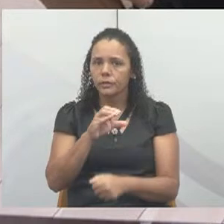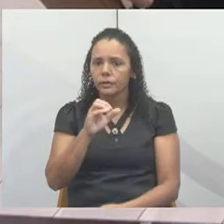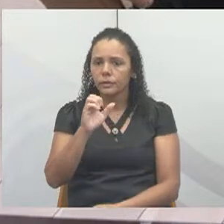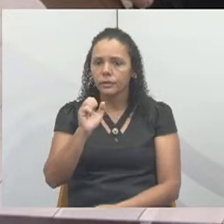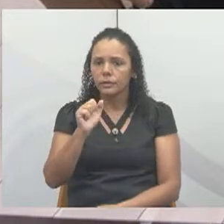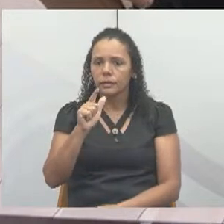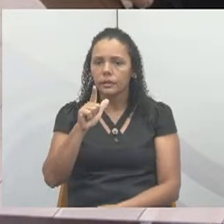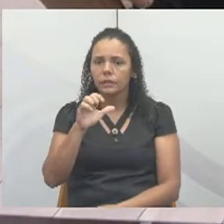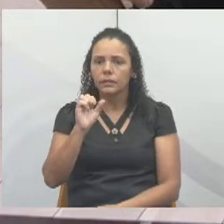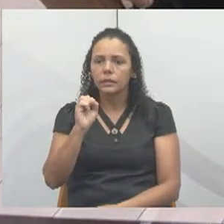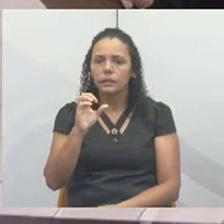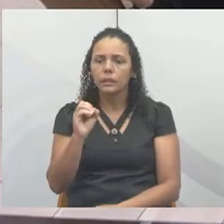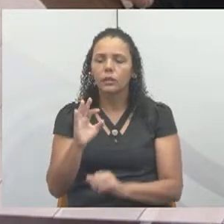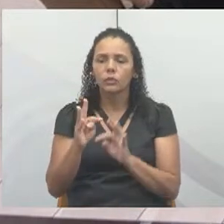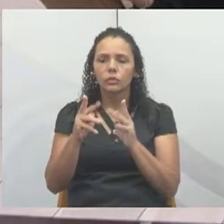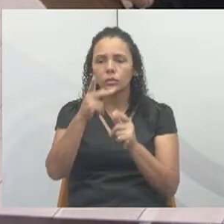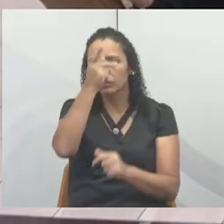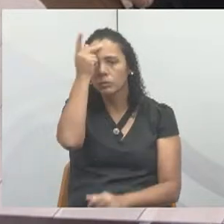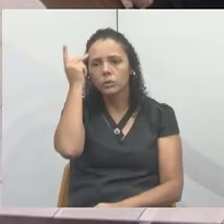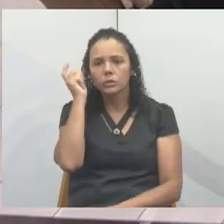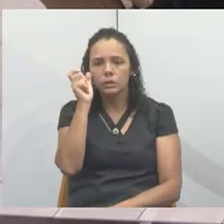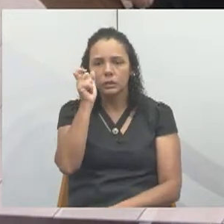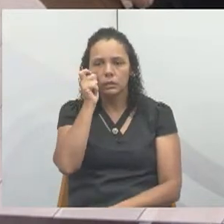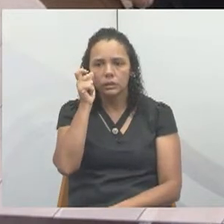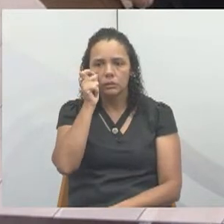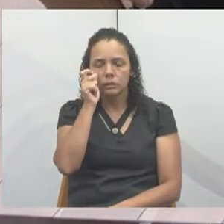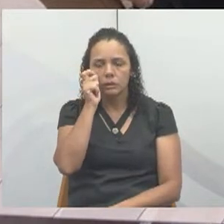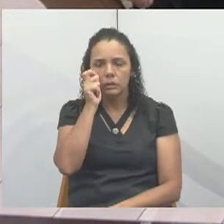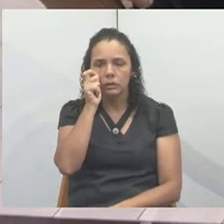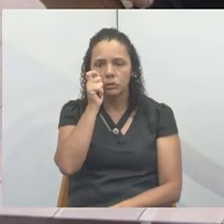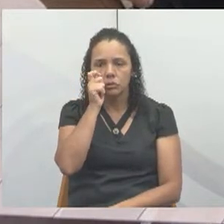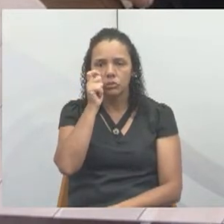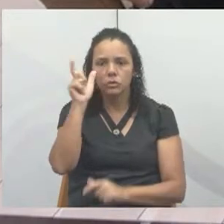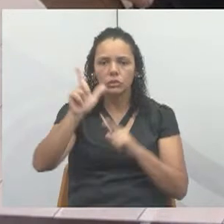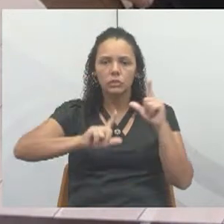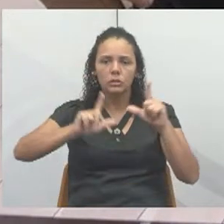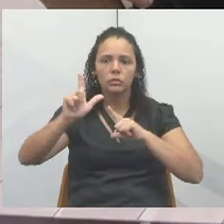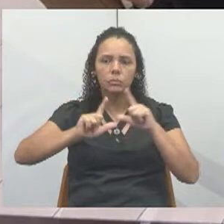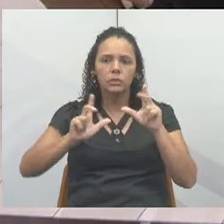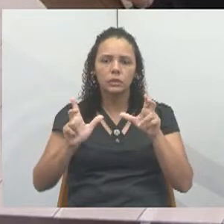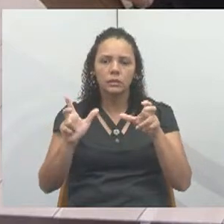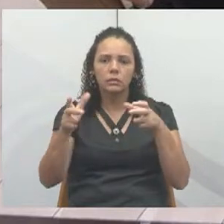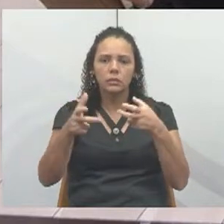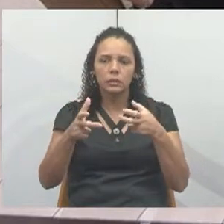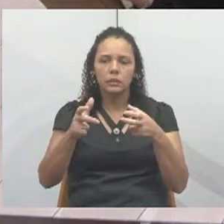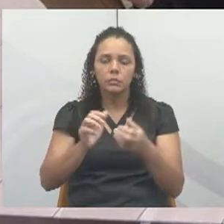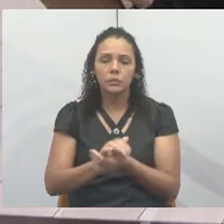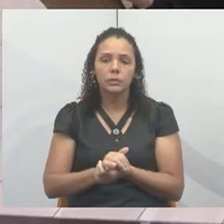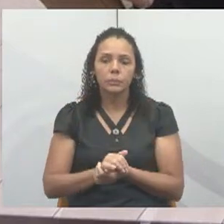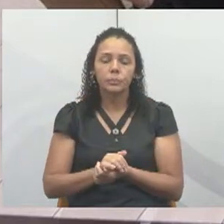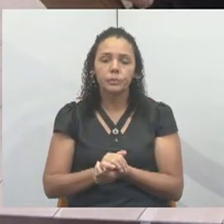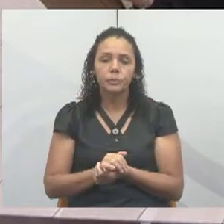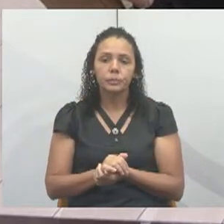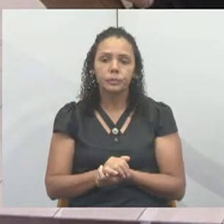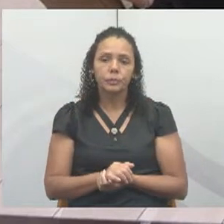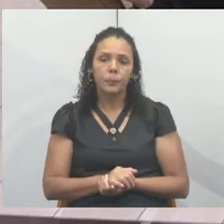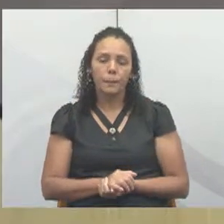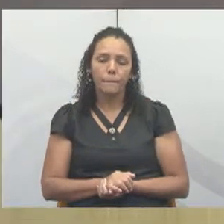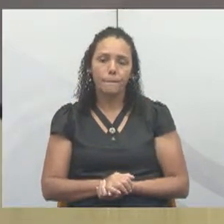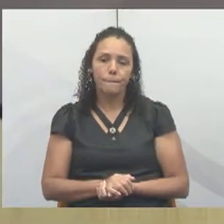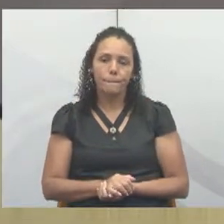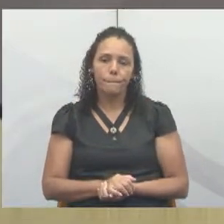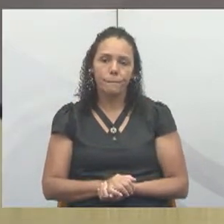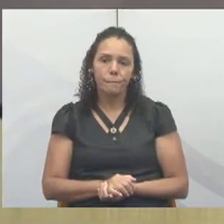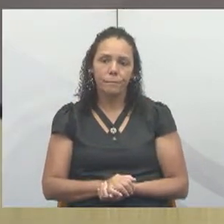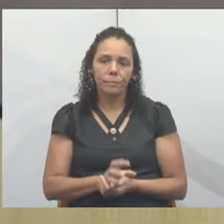Boa noite a todos que nos ouvem, nos assistem pela TV Câmara. Ô Celso,